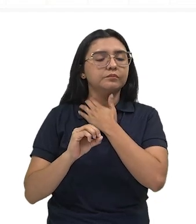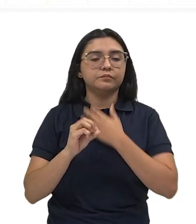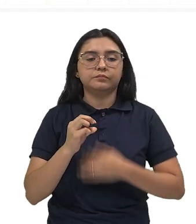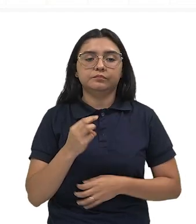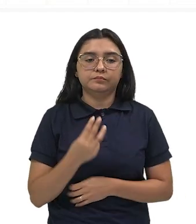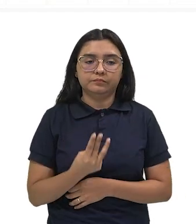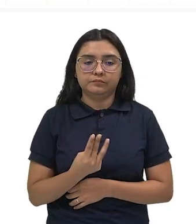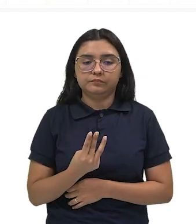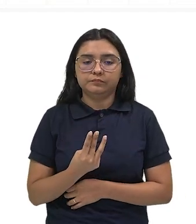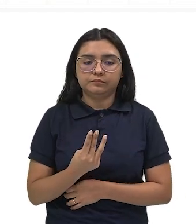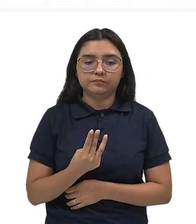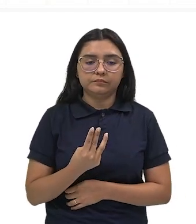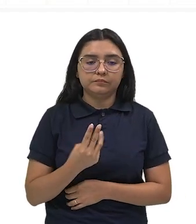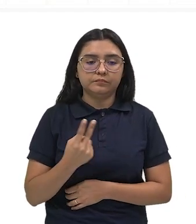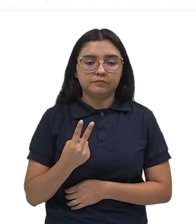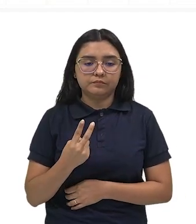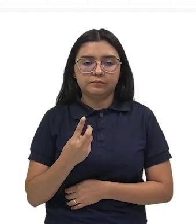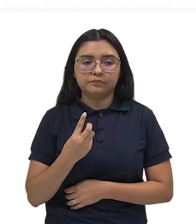30,